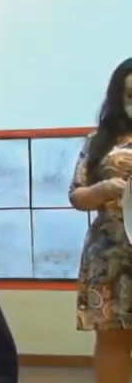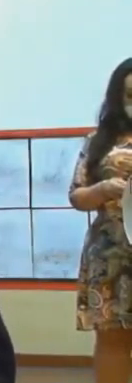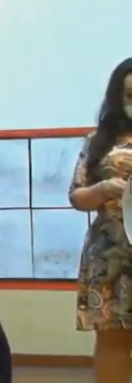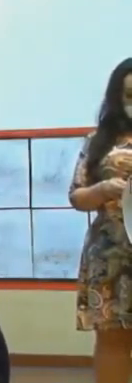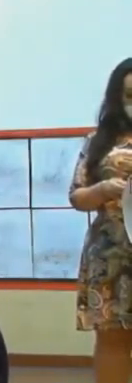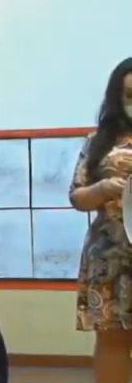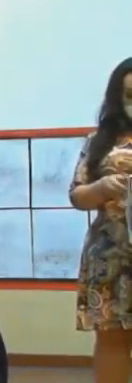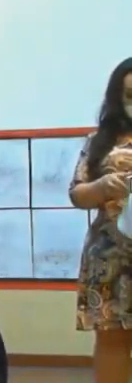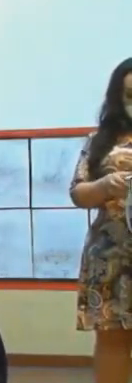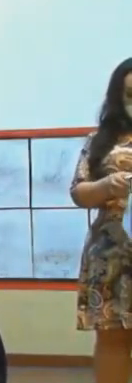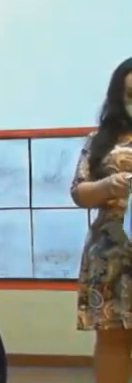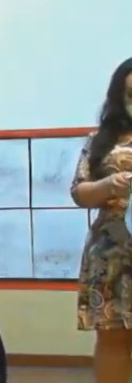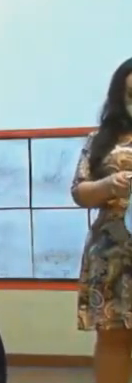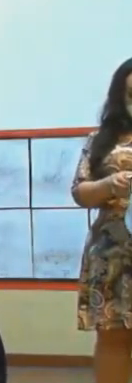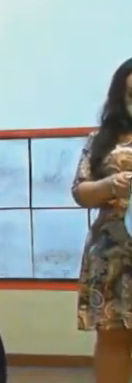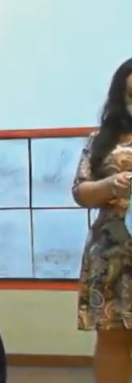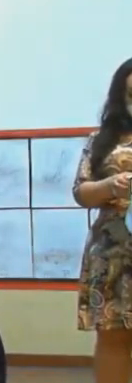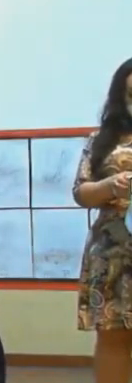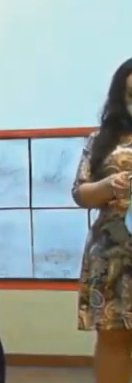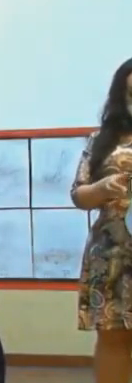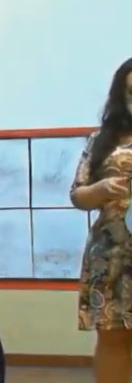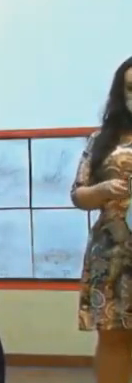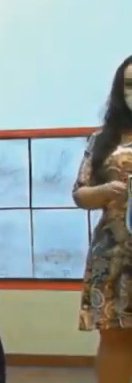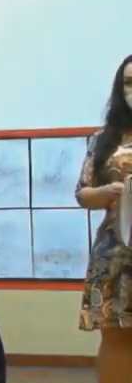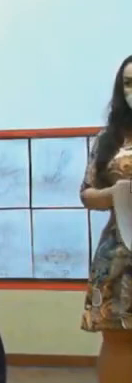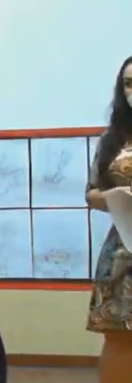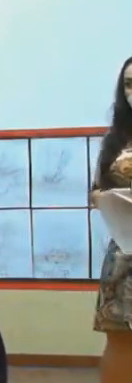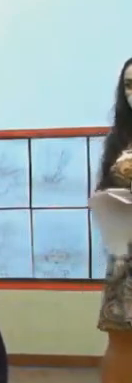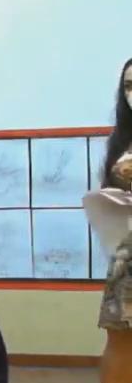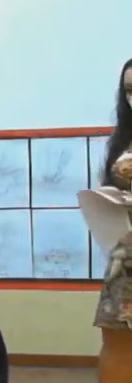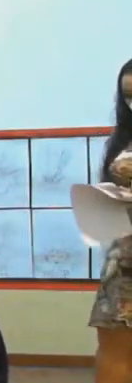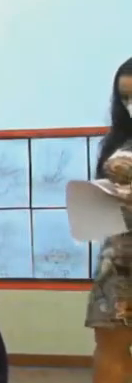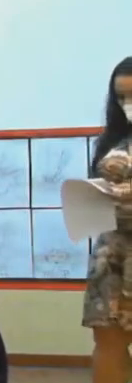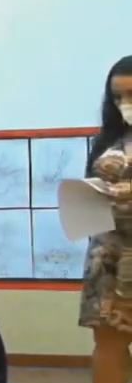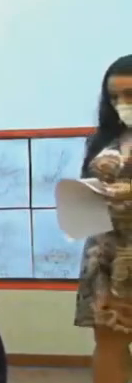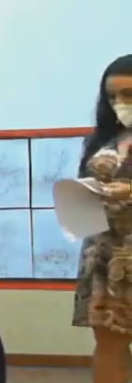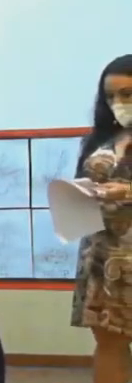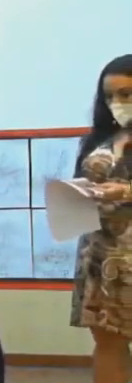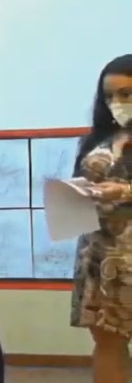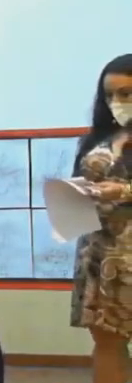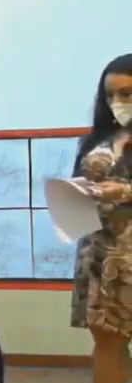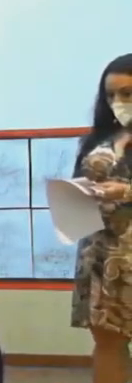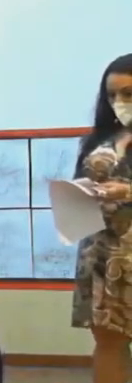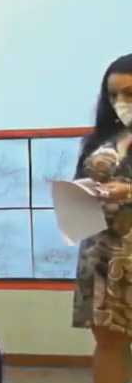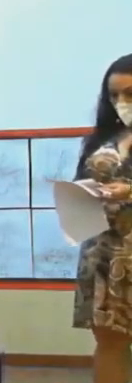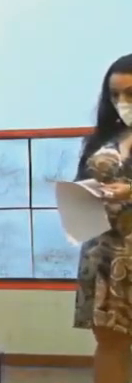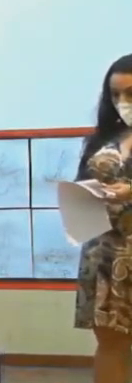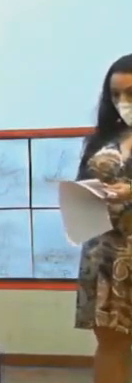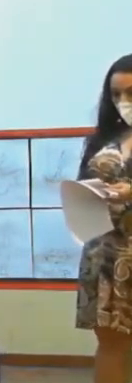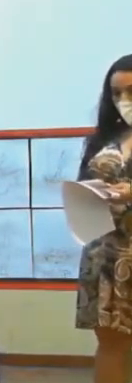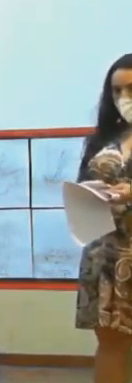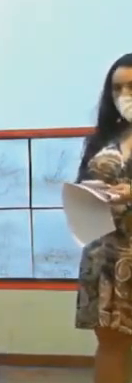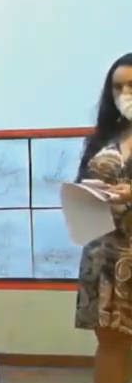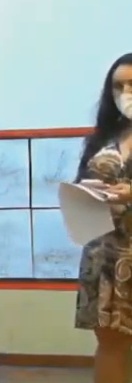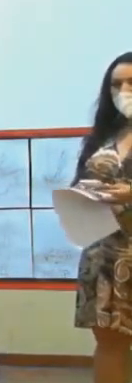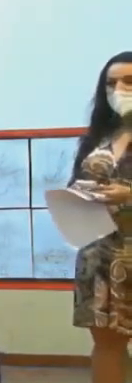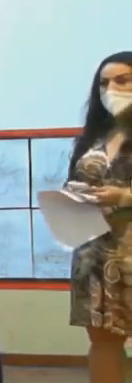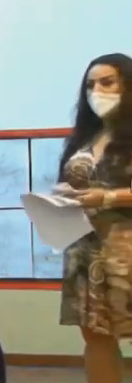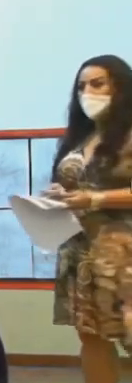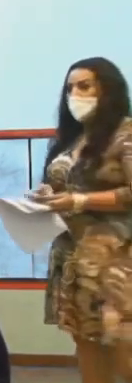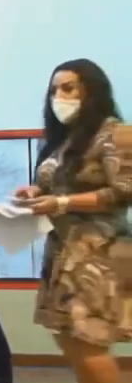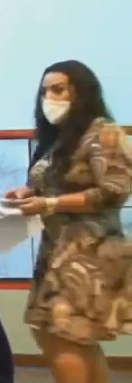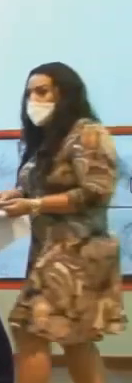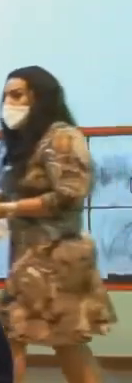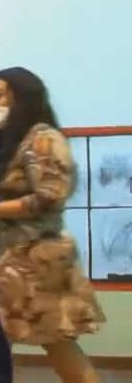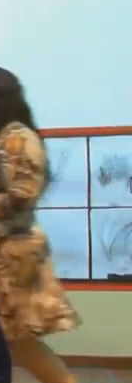Estão recebendo a placa de homenagem e honra aí também as personalidades, né? O senhor Antônio dos Santos, senhora Zita